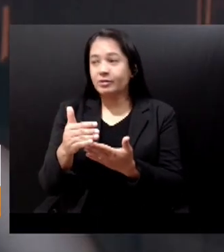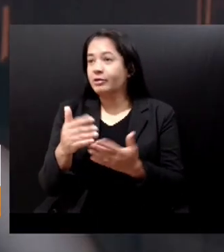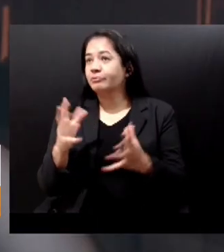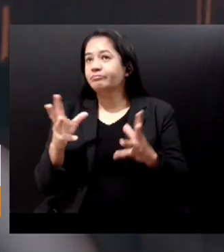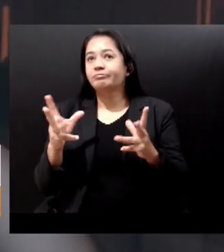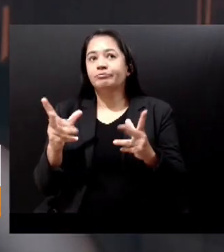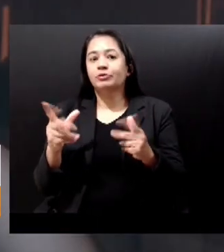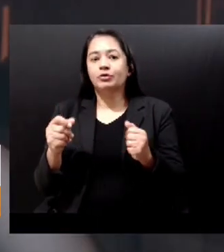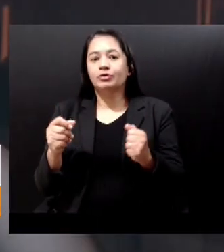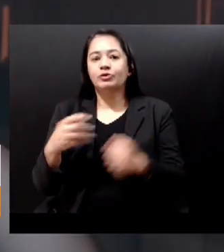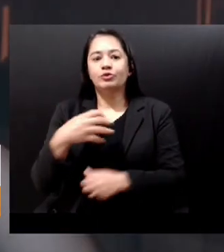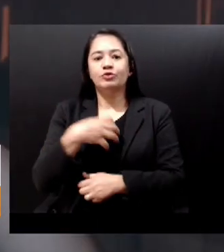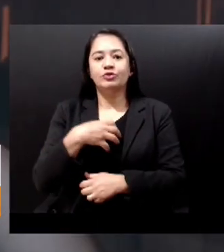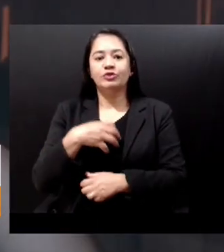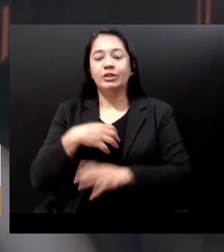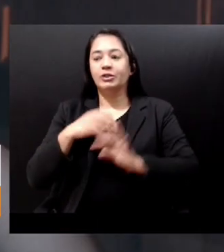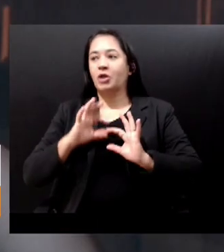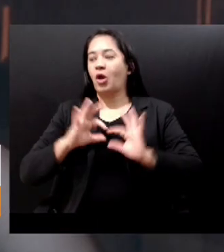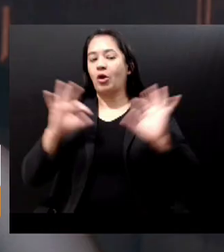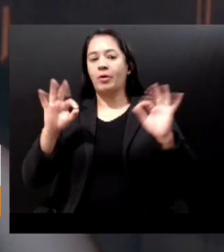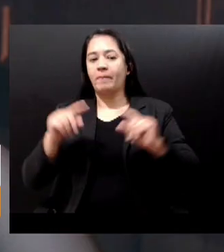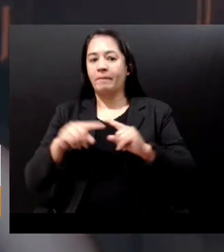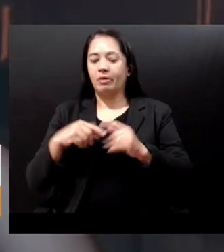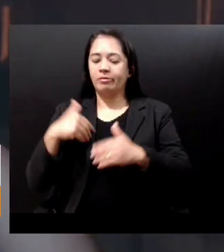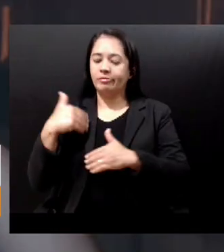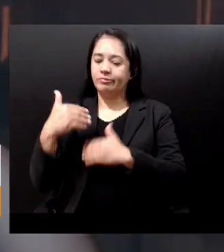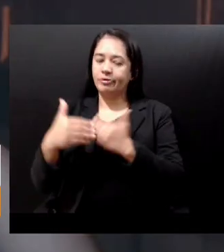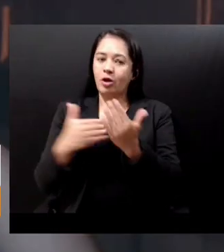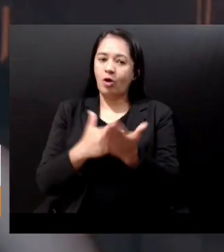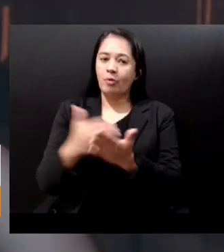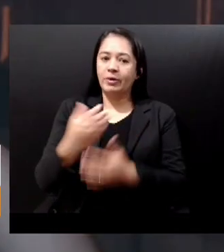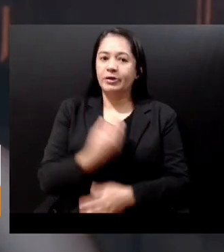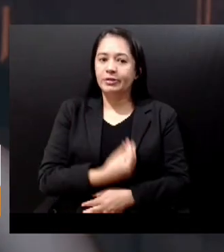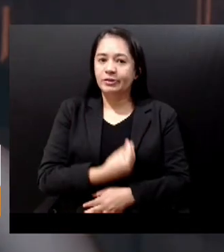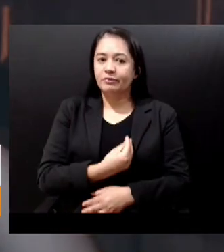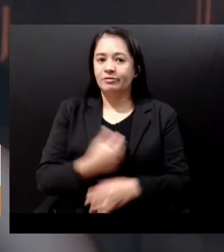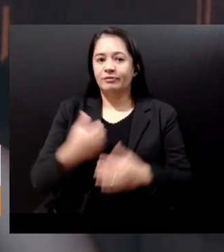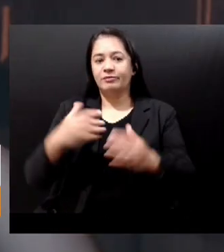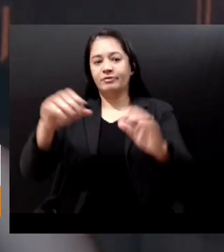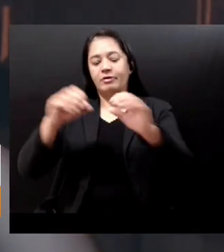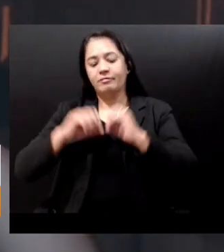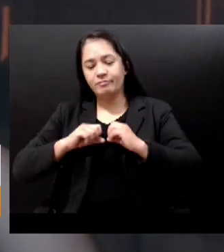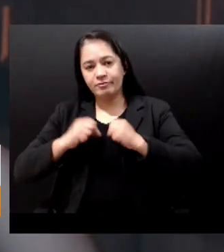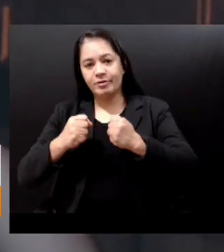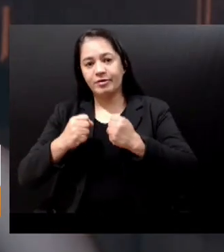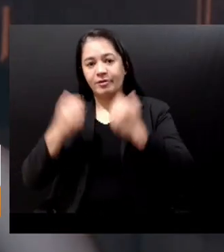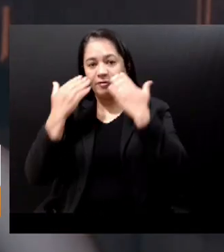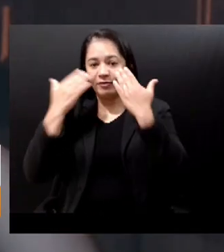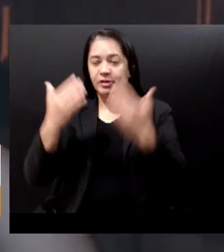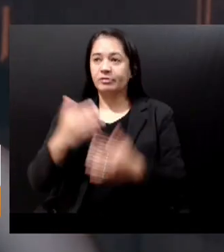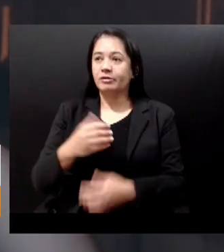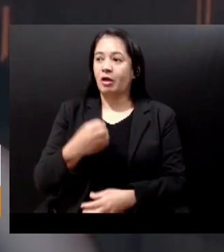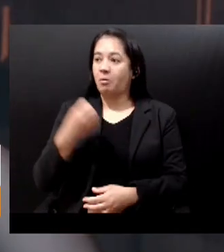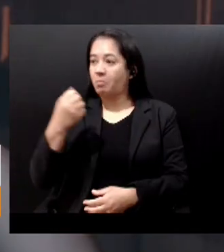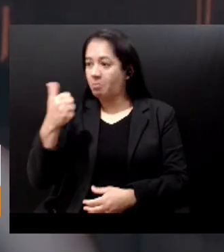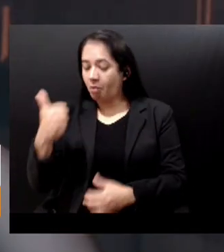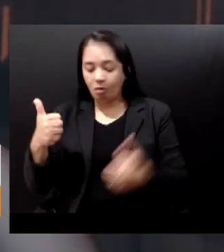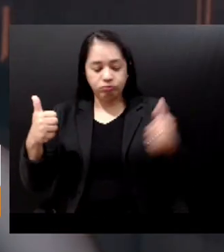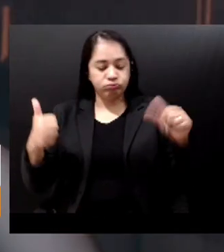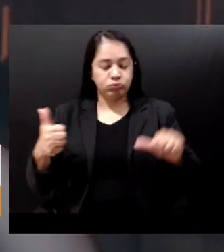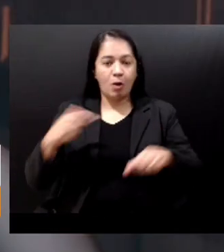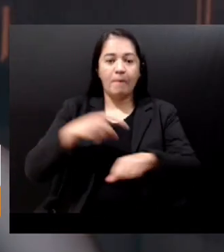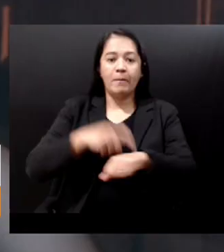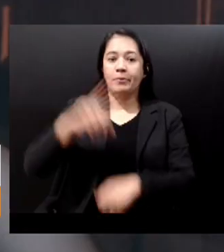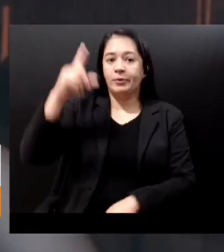muito idealizada. Depois, quando você começa a viver aquilo e ter que enfrentar os dias de altos e baixos, os momentos de dificuldade, ter que lidar com os seus